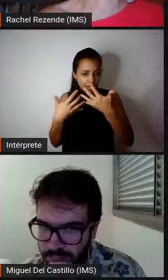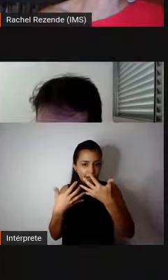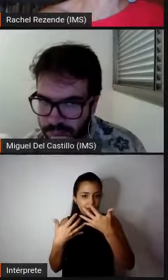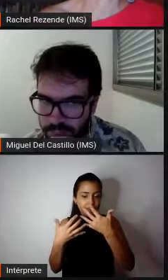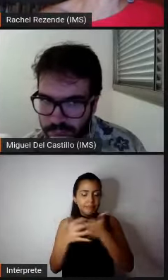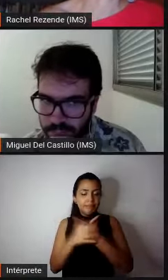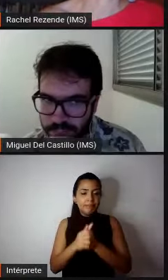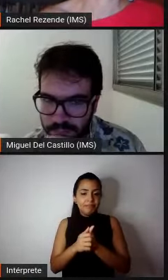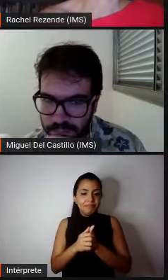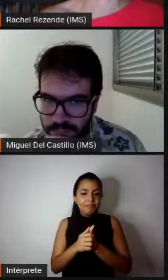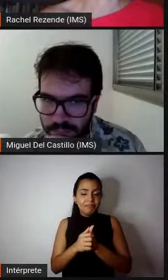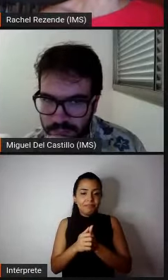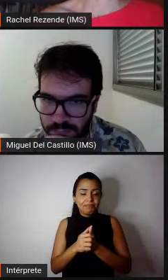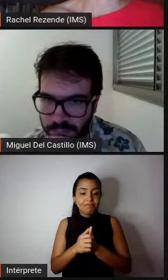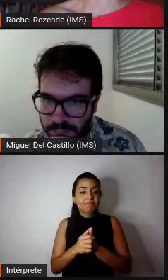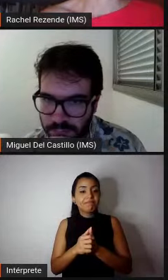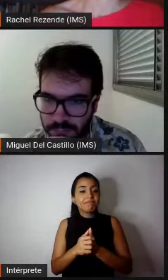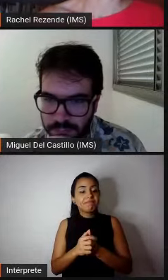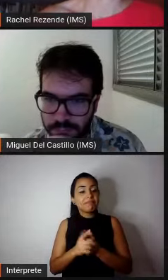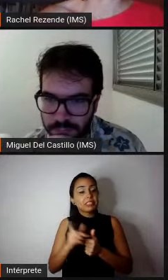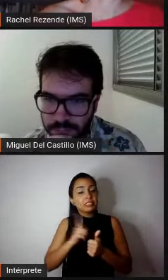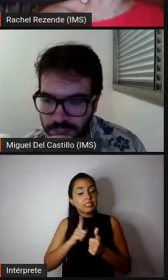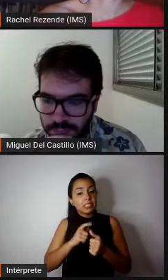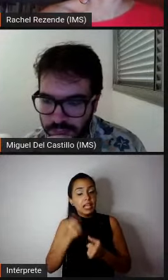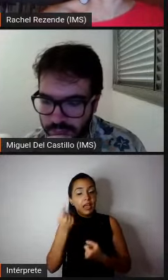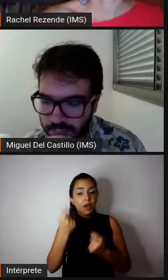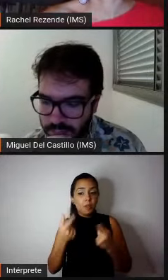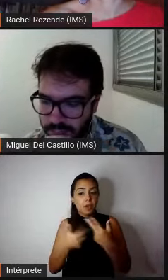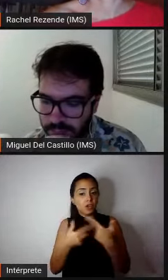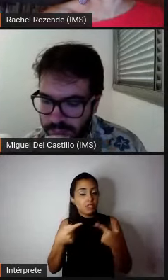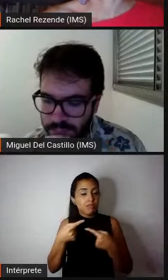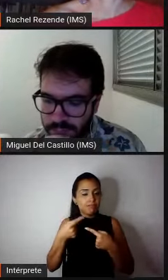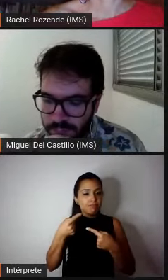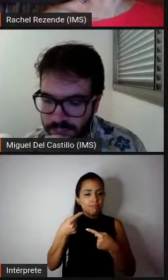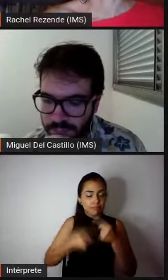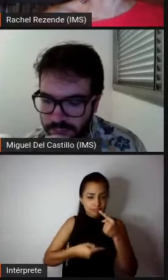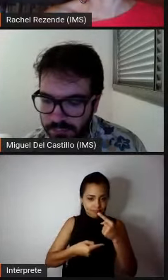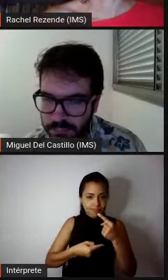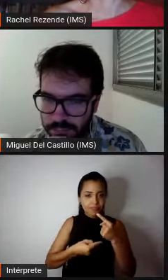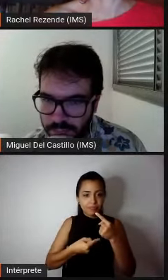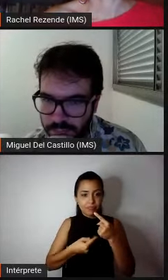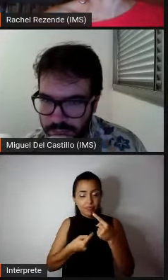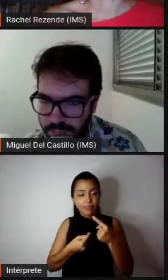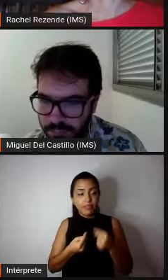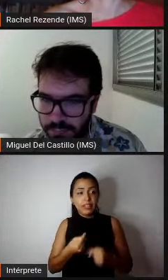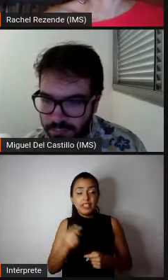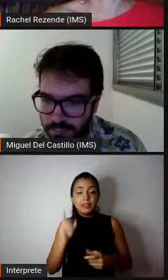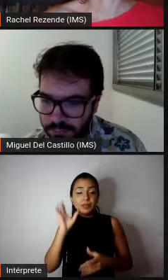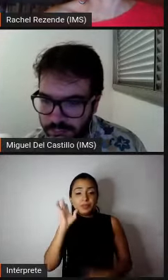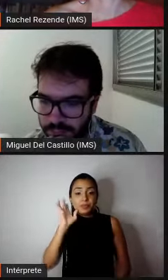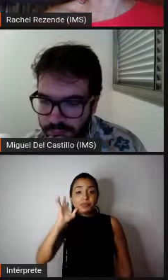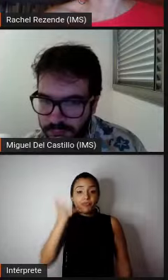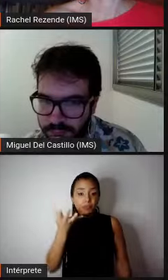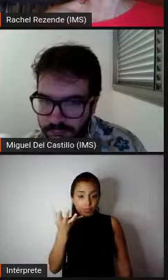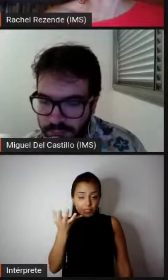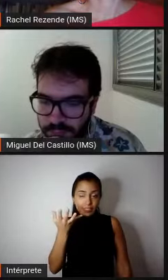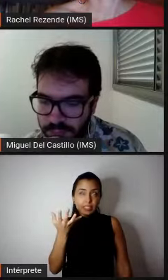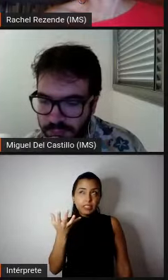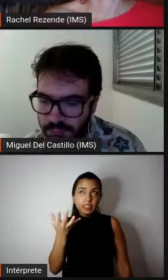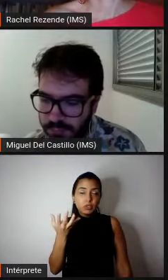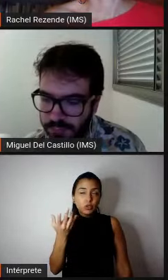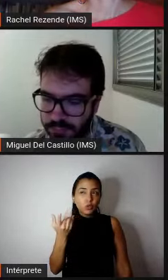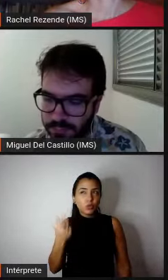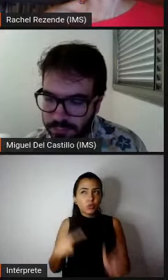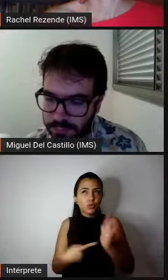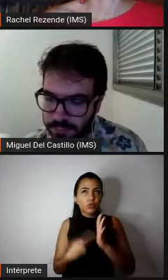o projeto Ecolines foi realizado duas